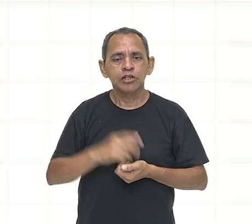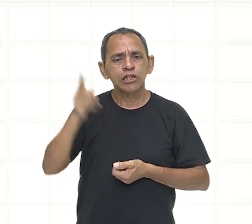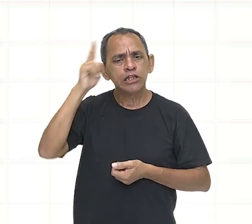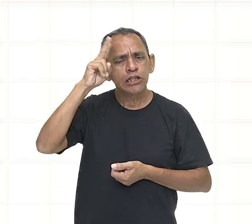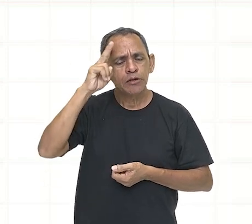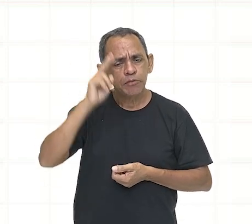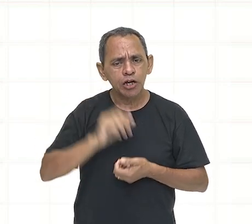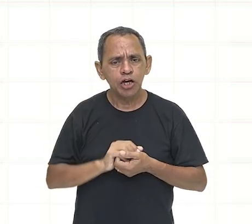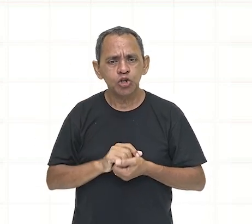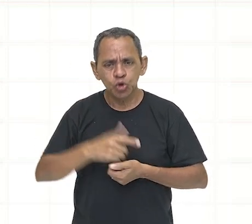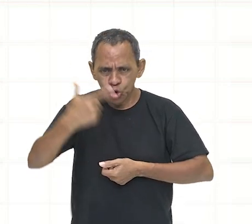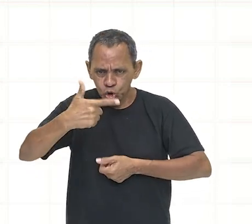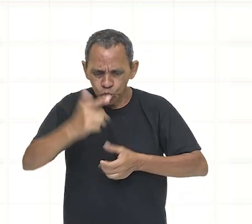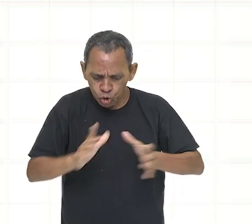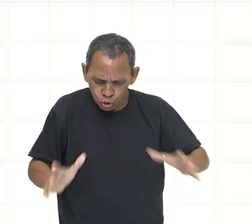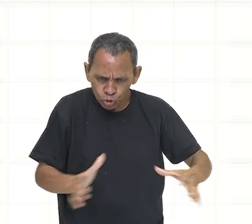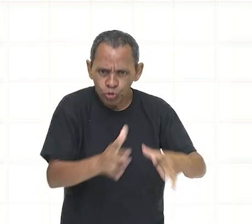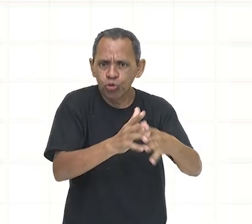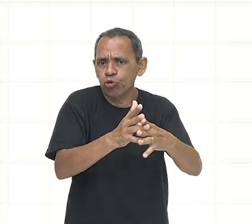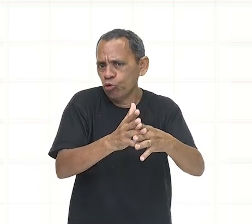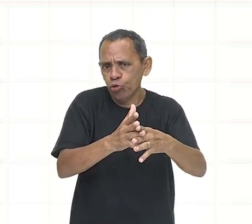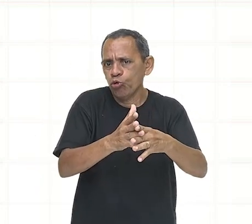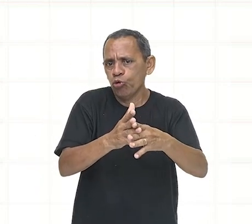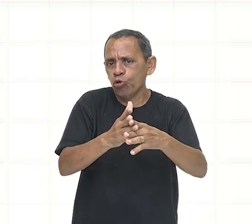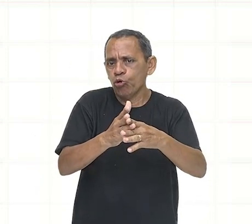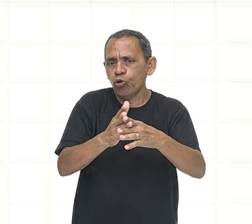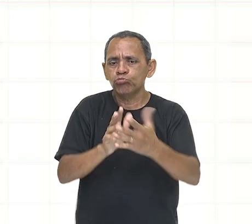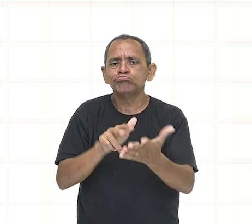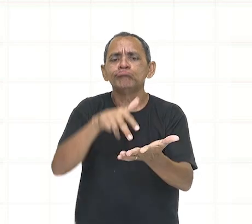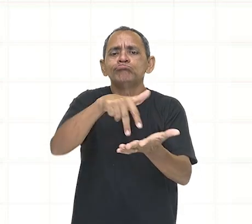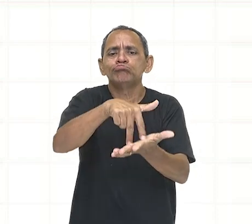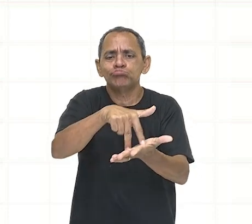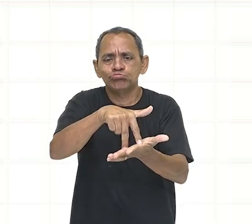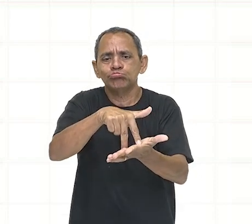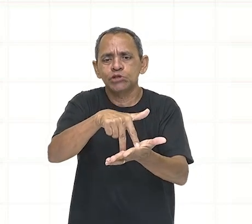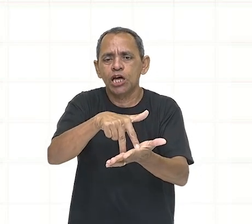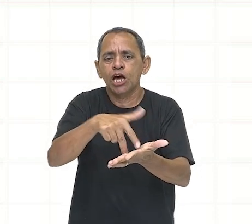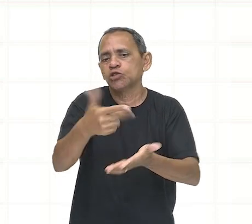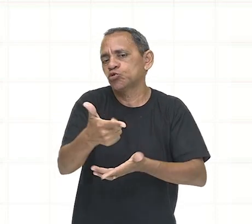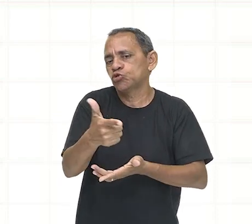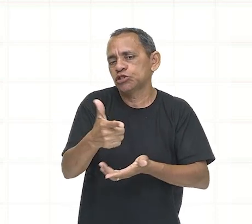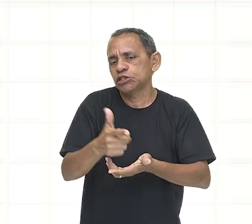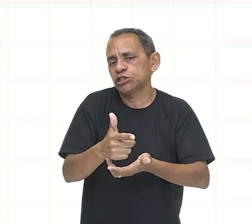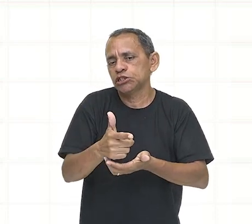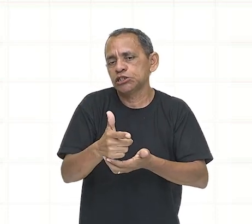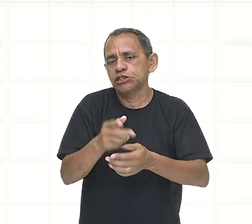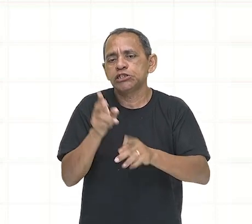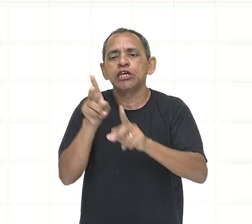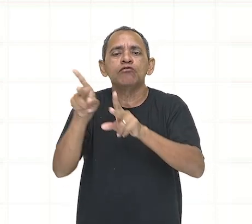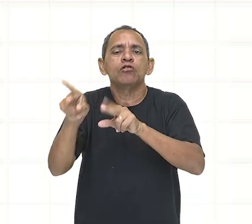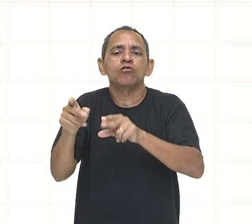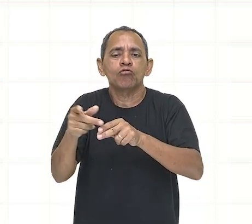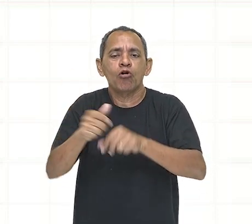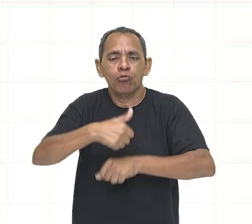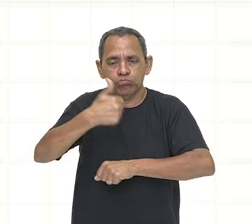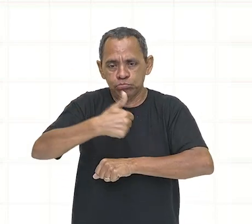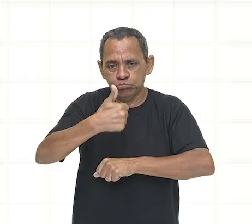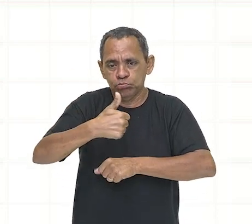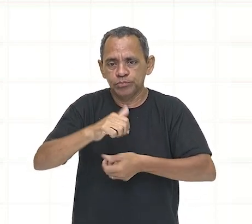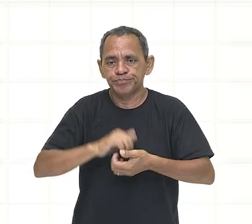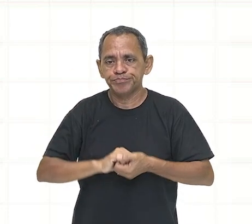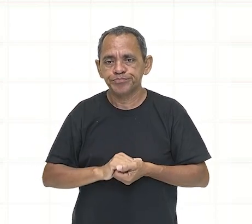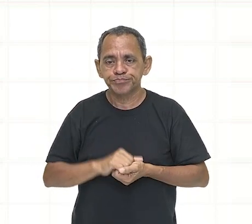tanto destaque em desenvolvimento, não só econômico, como o primeiro. Mas, adiante. Lá na região dos